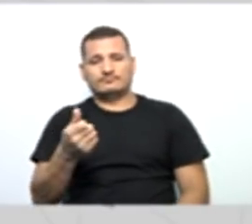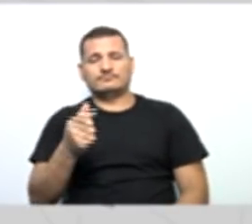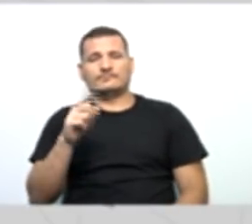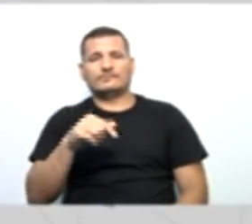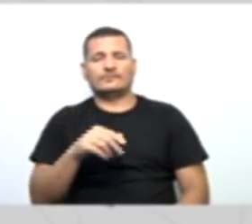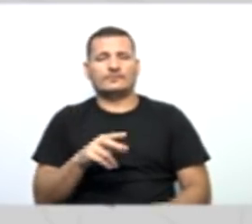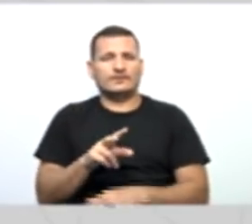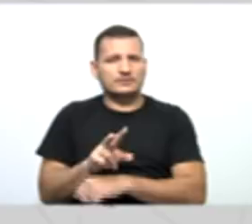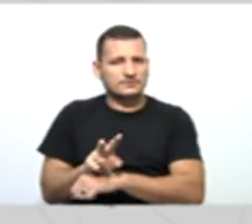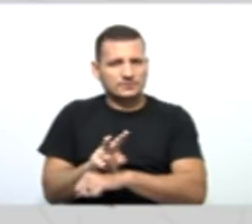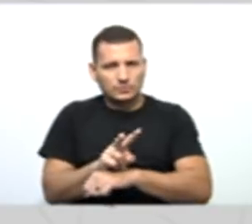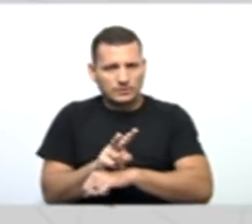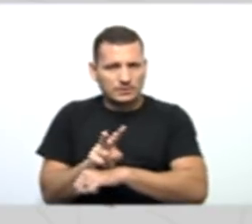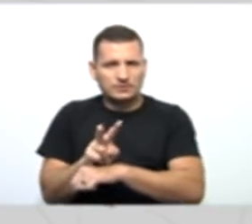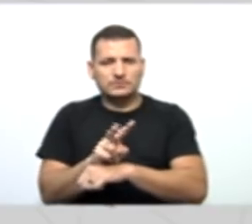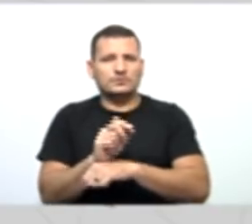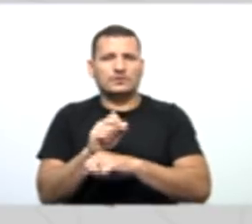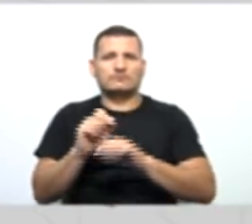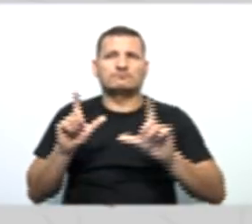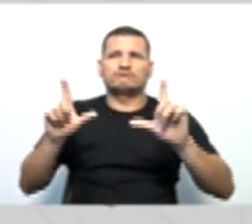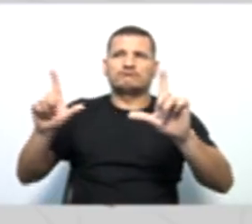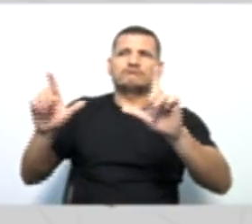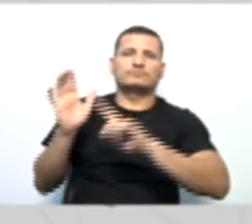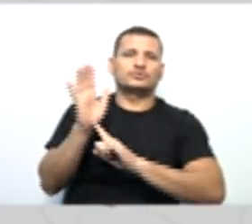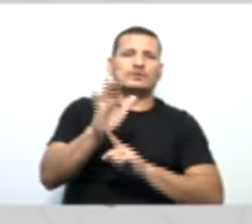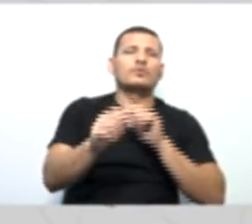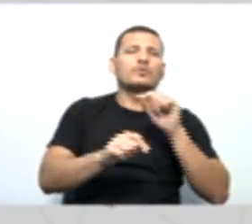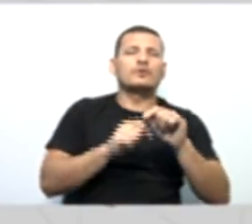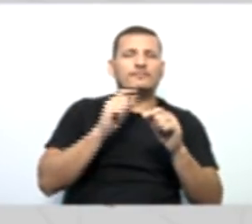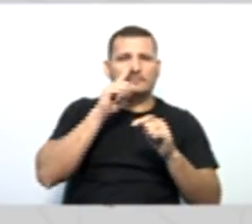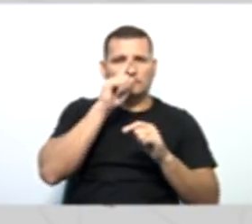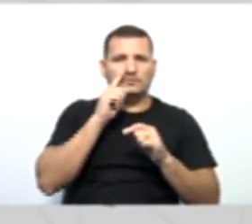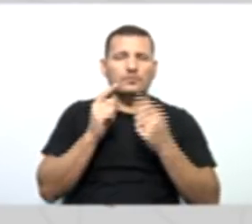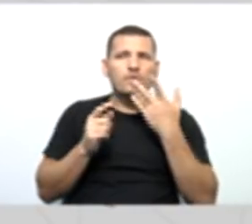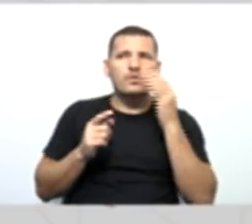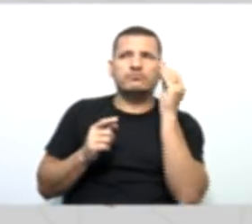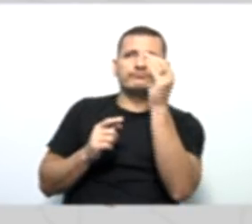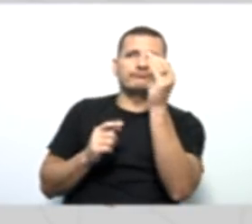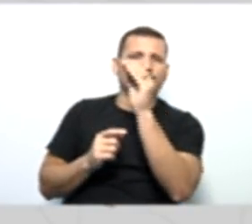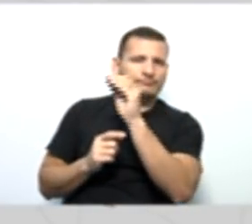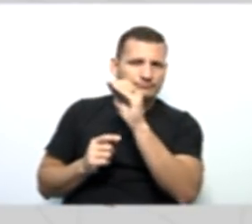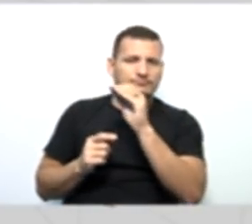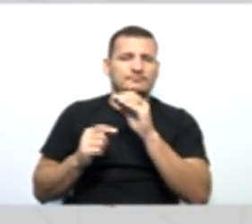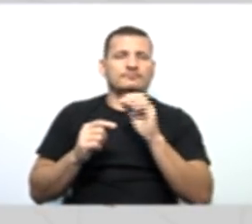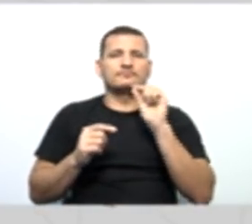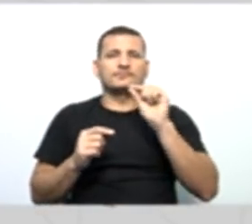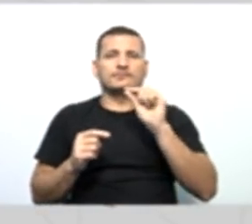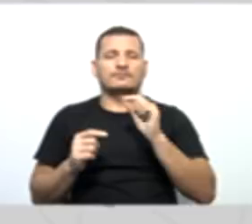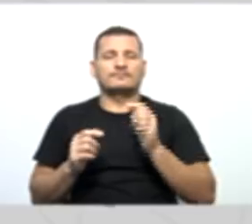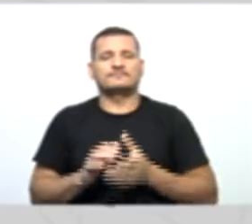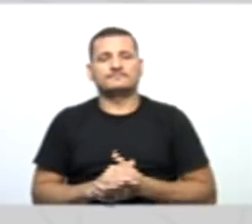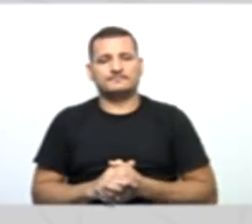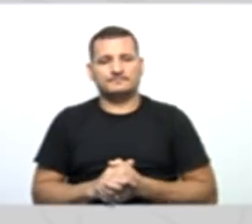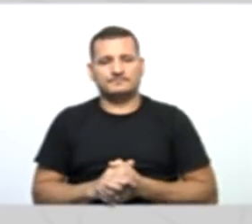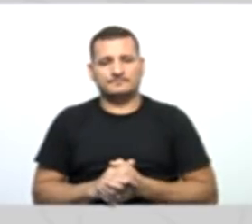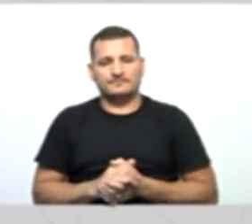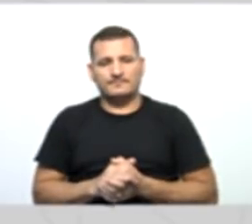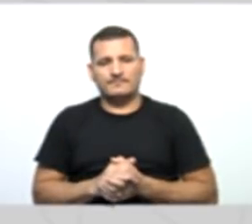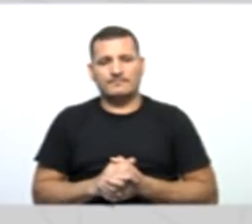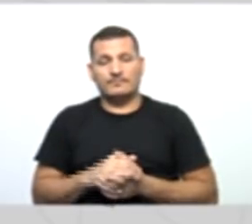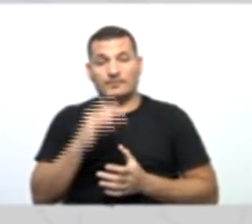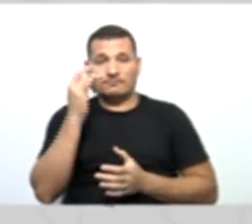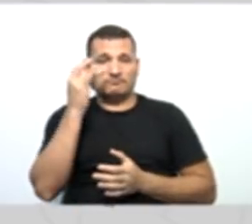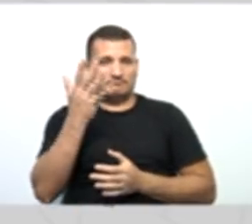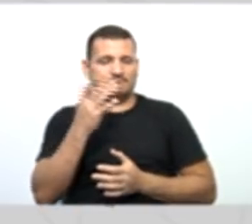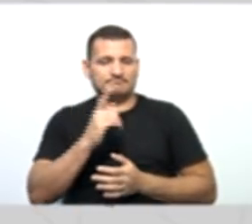de cores para sinalização e segurança que é utilizado para indicar possíveis riscos à saúde do trabalhador. Muito fácil até